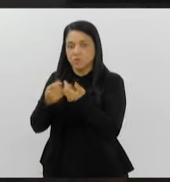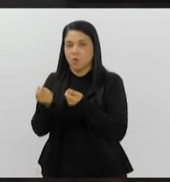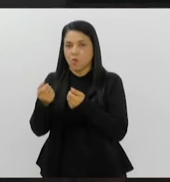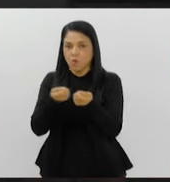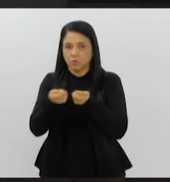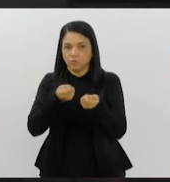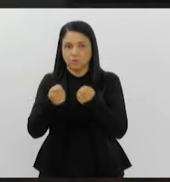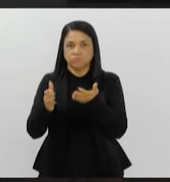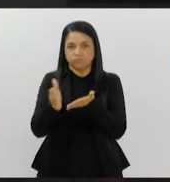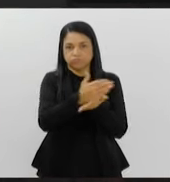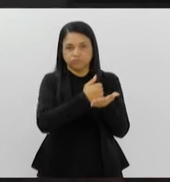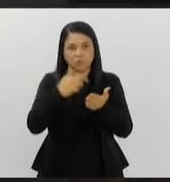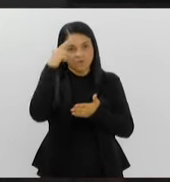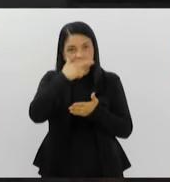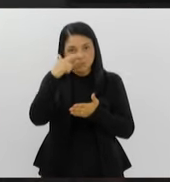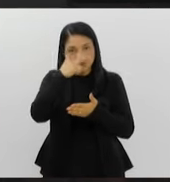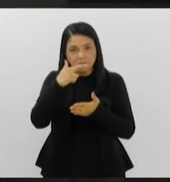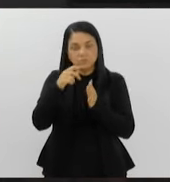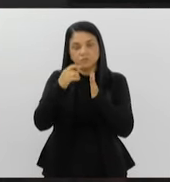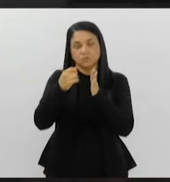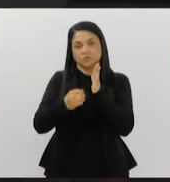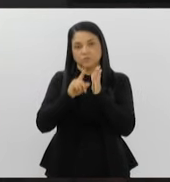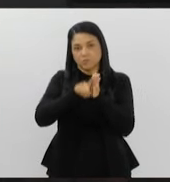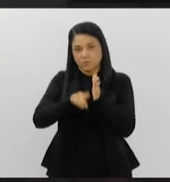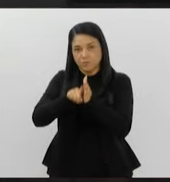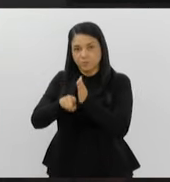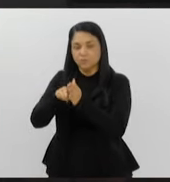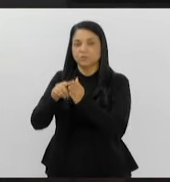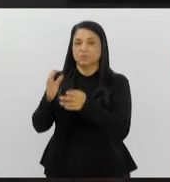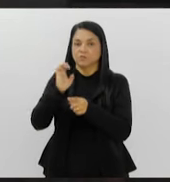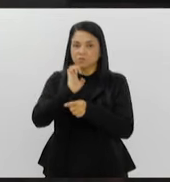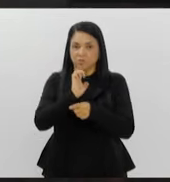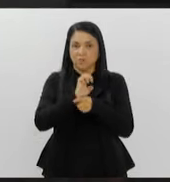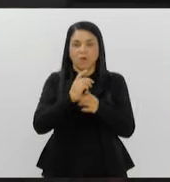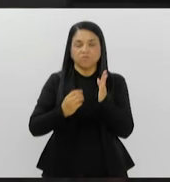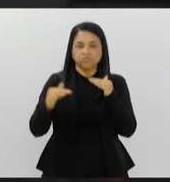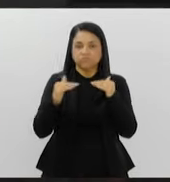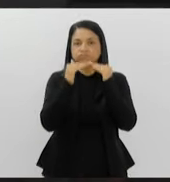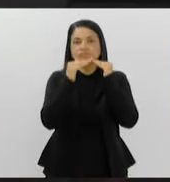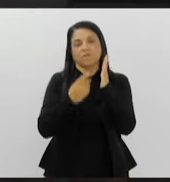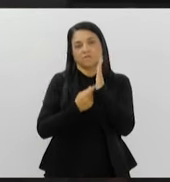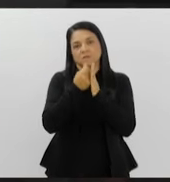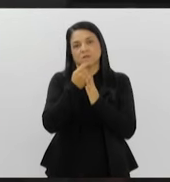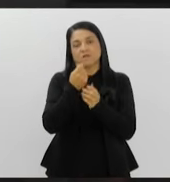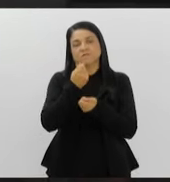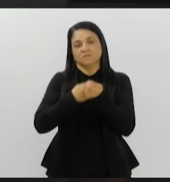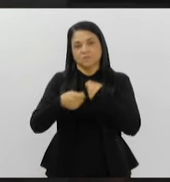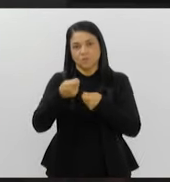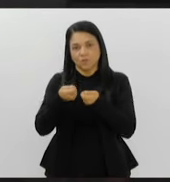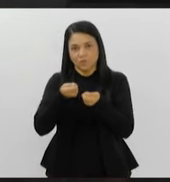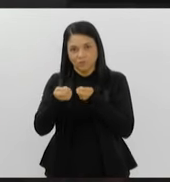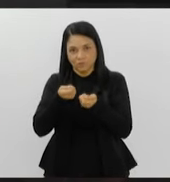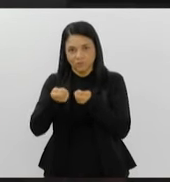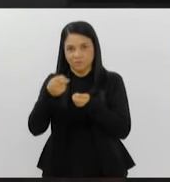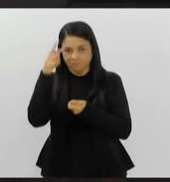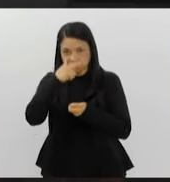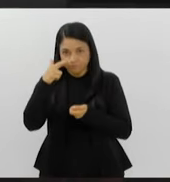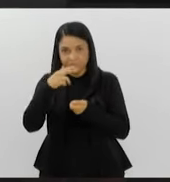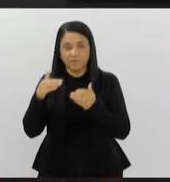Arrecadação Estadual, de Fiscalização dos Tributos Estaduais favorável, e de Orçamento, Finanças, Fiscalização Financeira e Controle